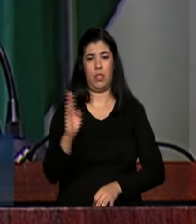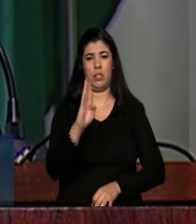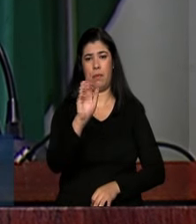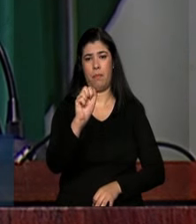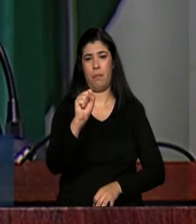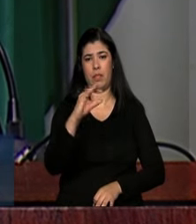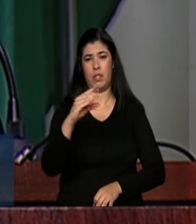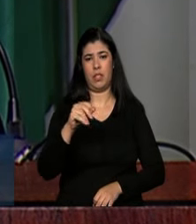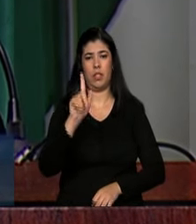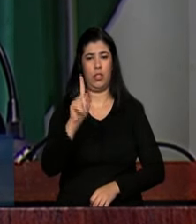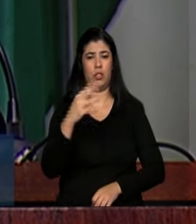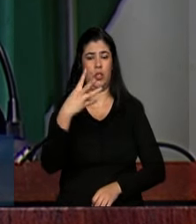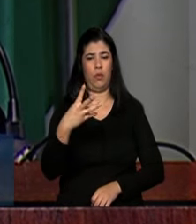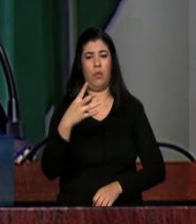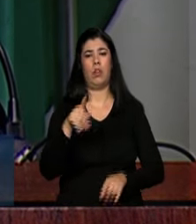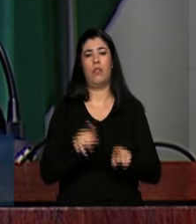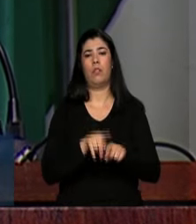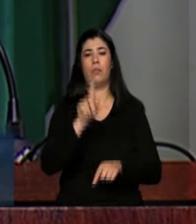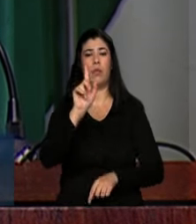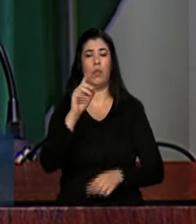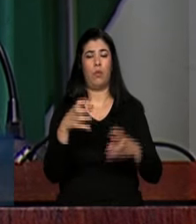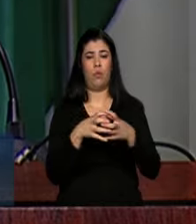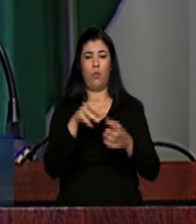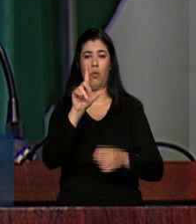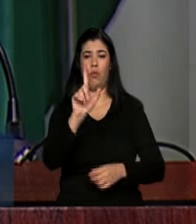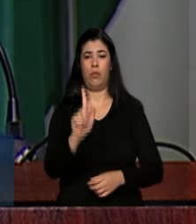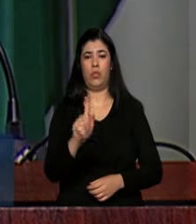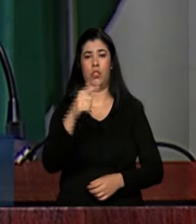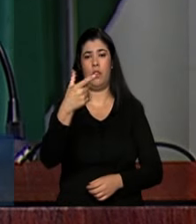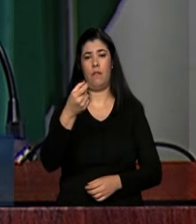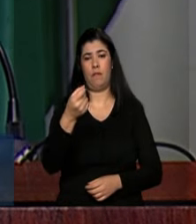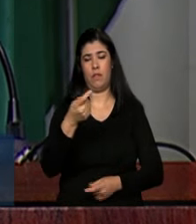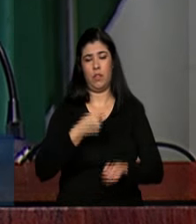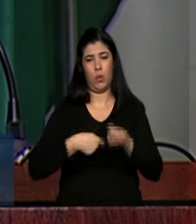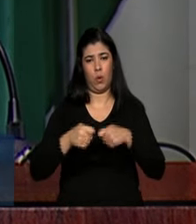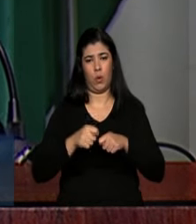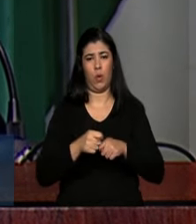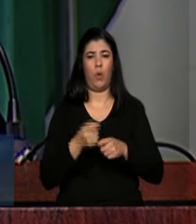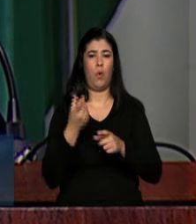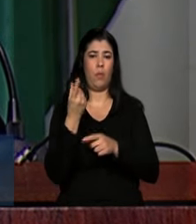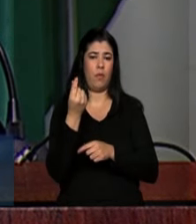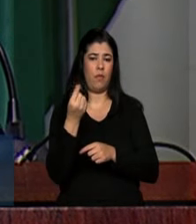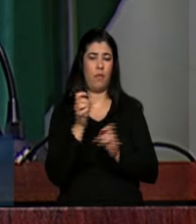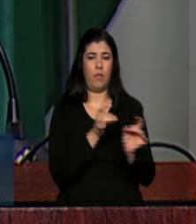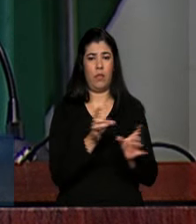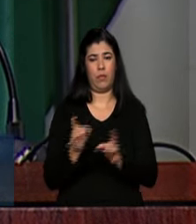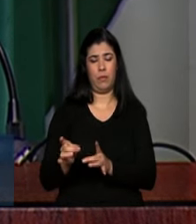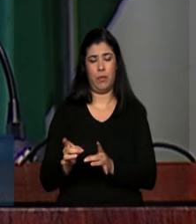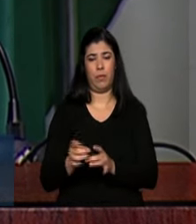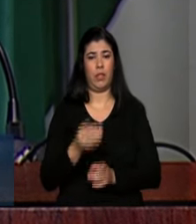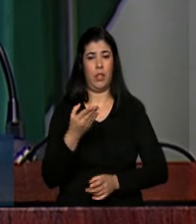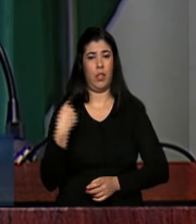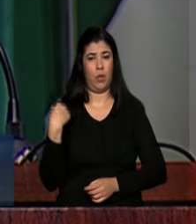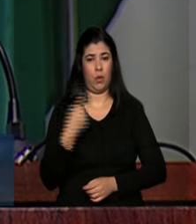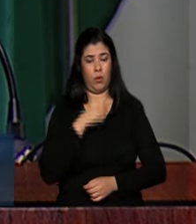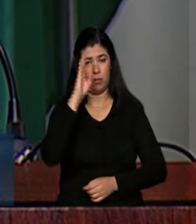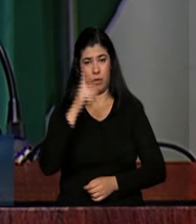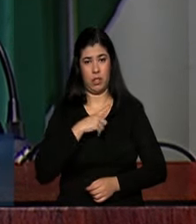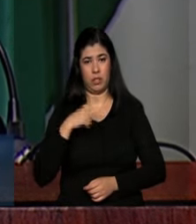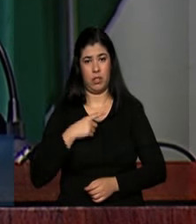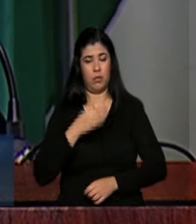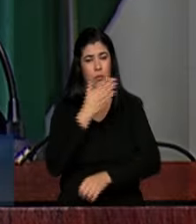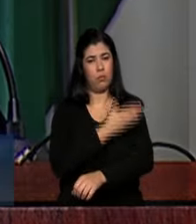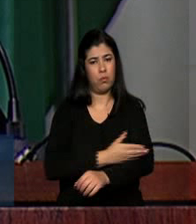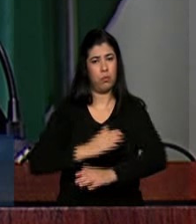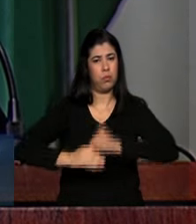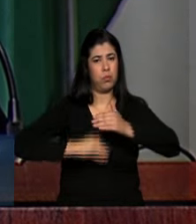o G4 e os G20, econômico, financeiro e comercial. Somos um tradicional e